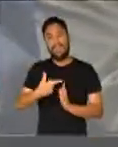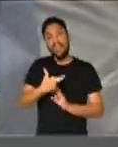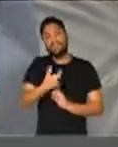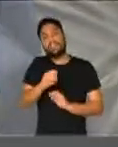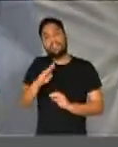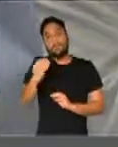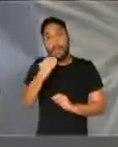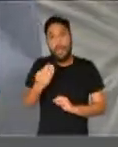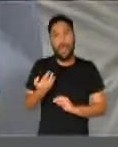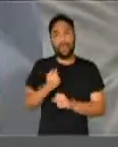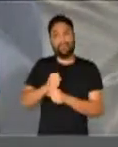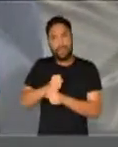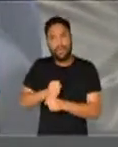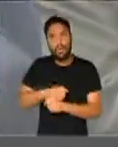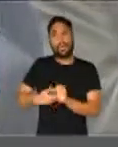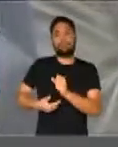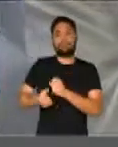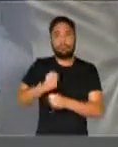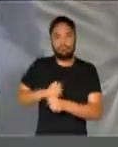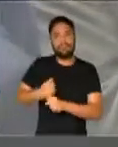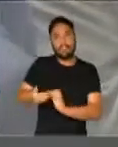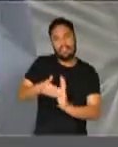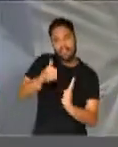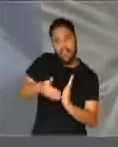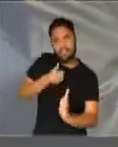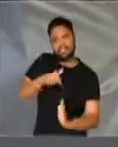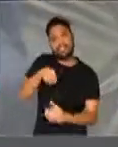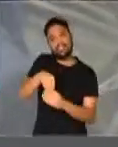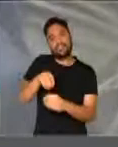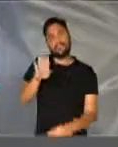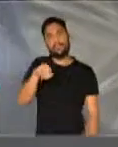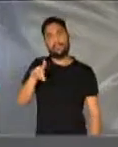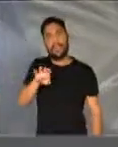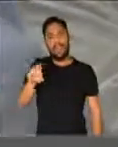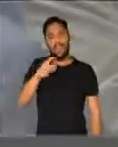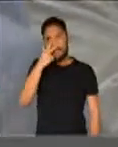por ano, né, que seriam retirados, e nós estaríamos